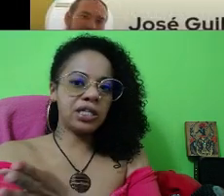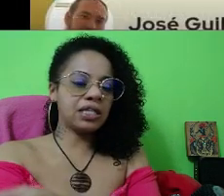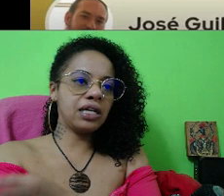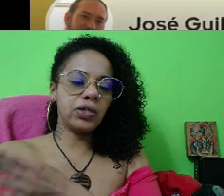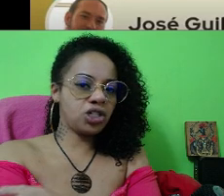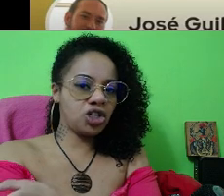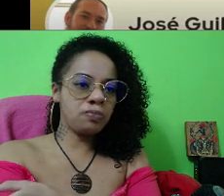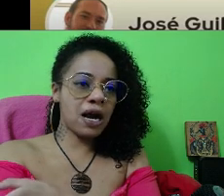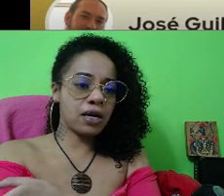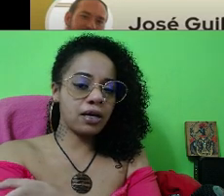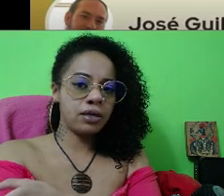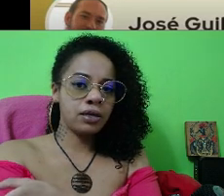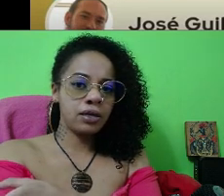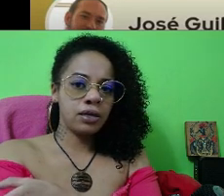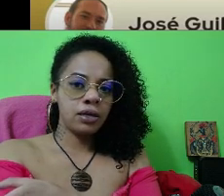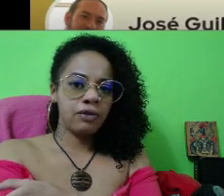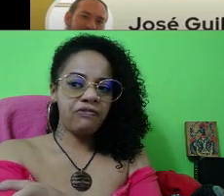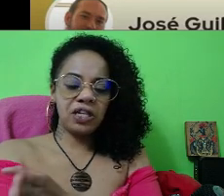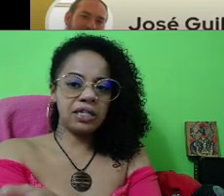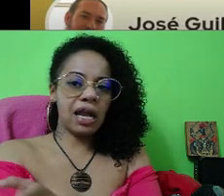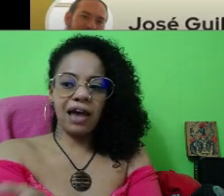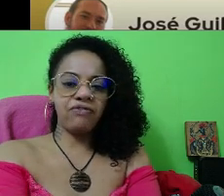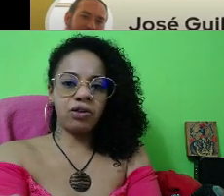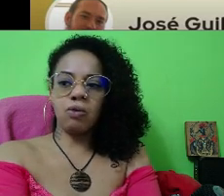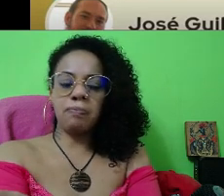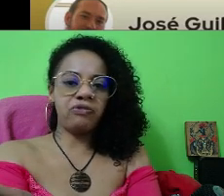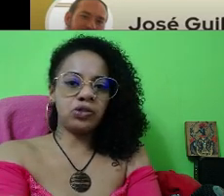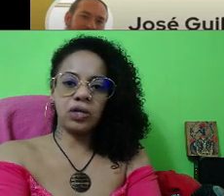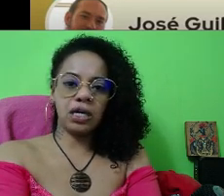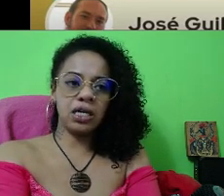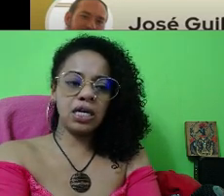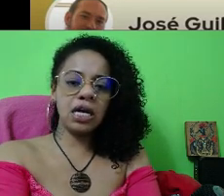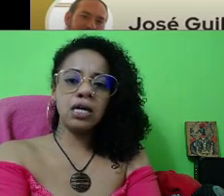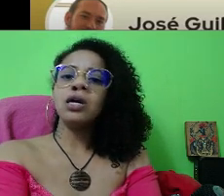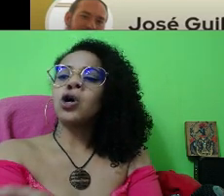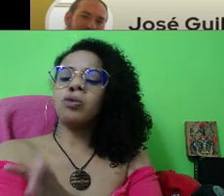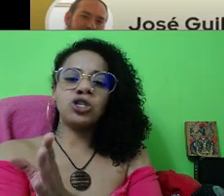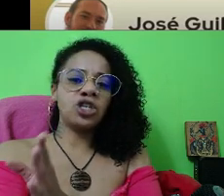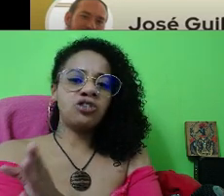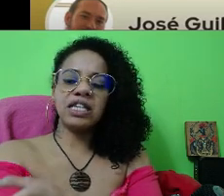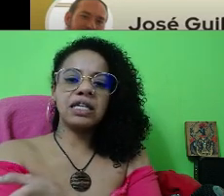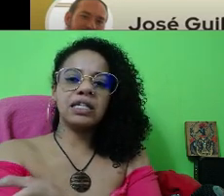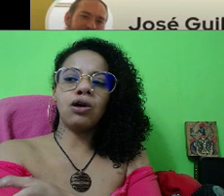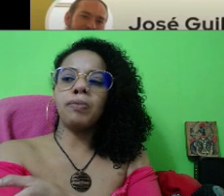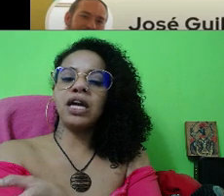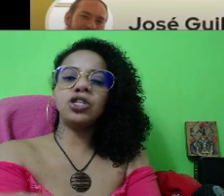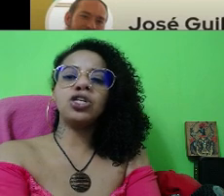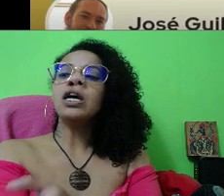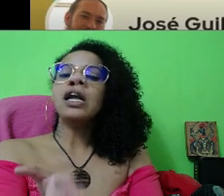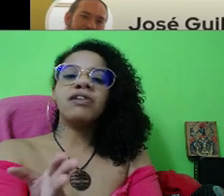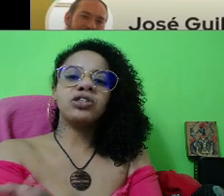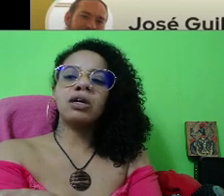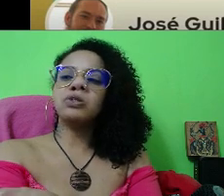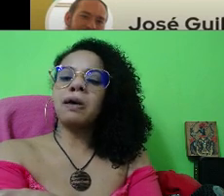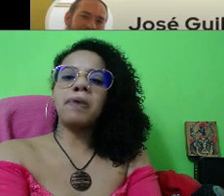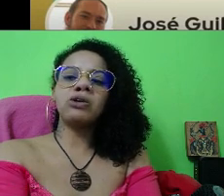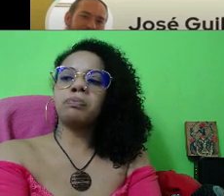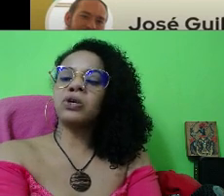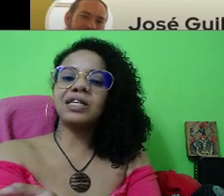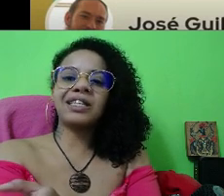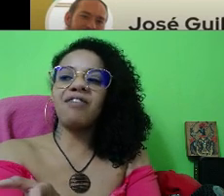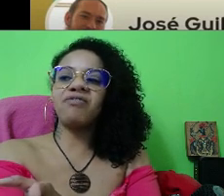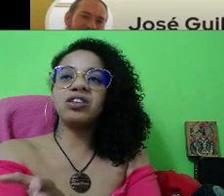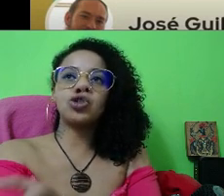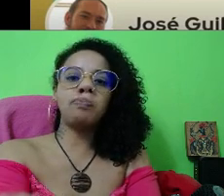depois das eleições a gente marca fiz a Live com a professora Ana como a gente faz quinzenalmente levantamos